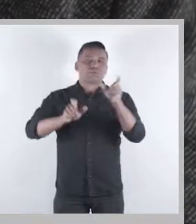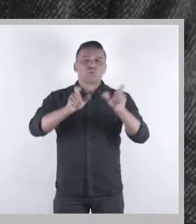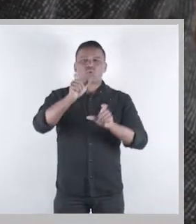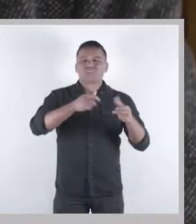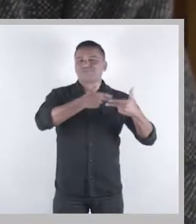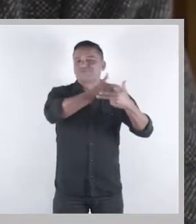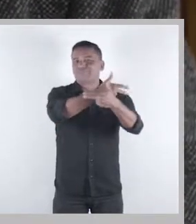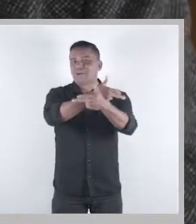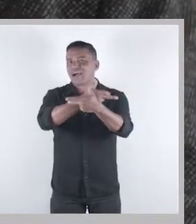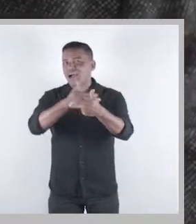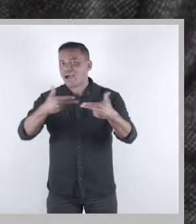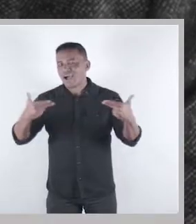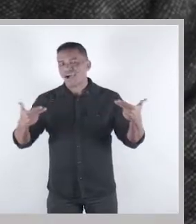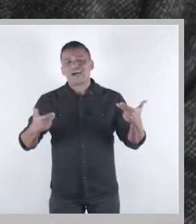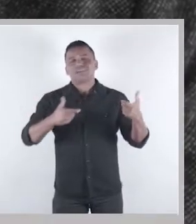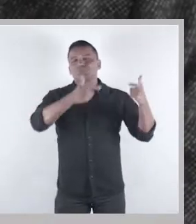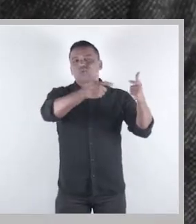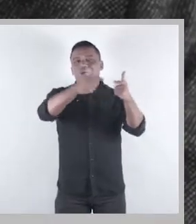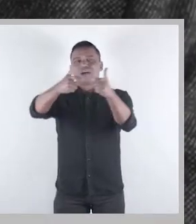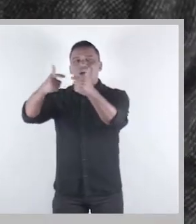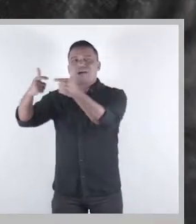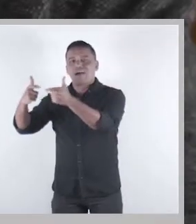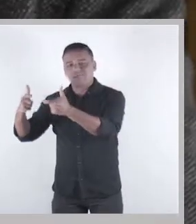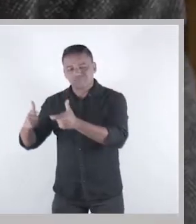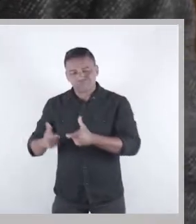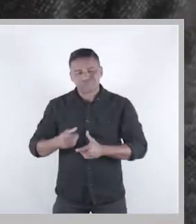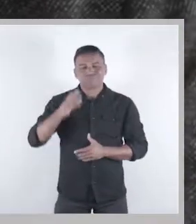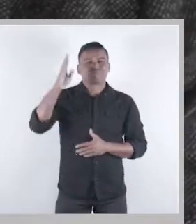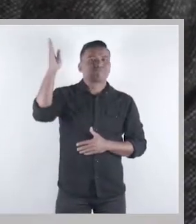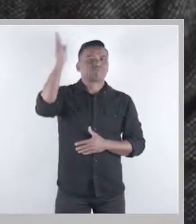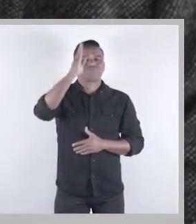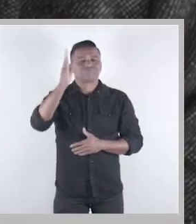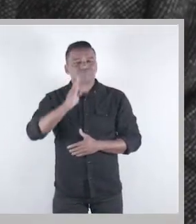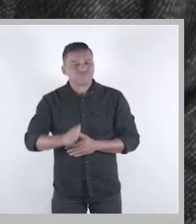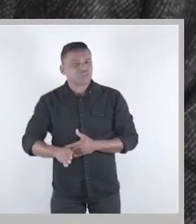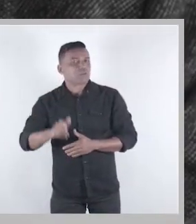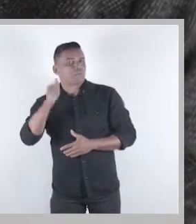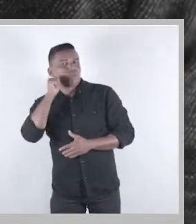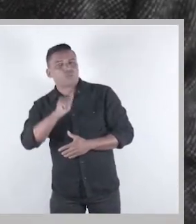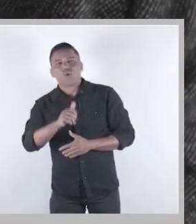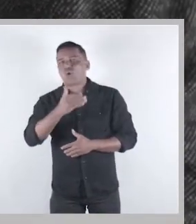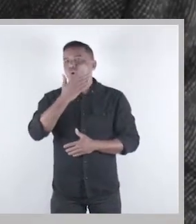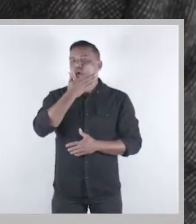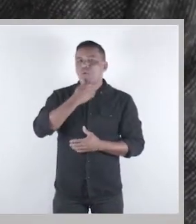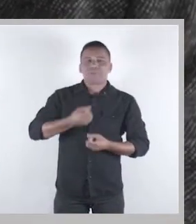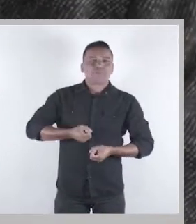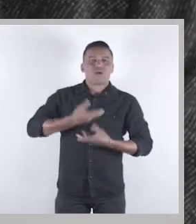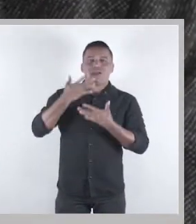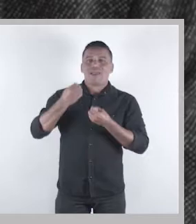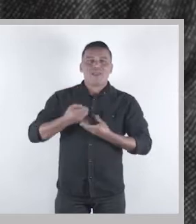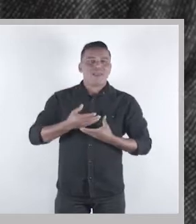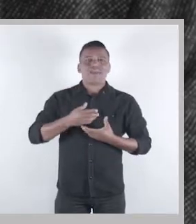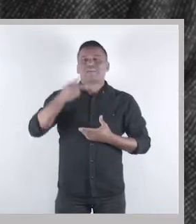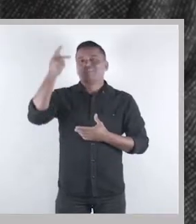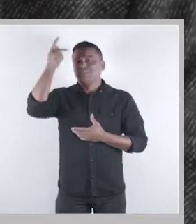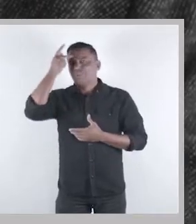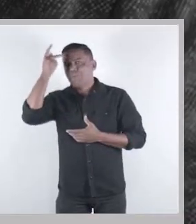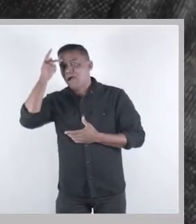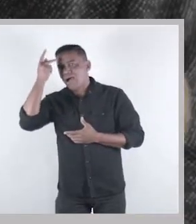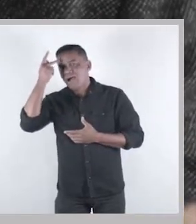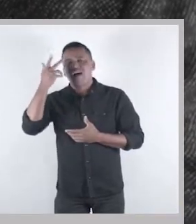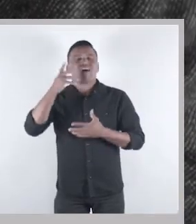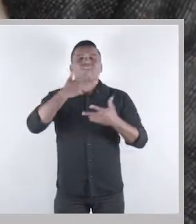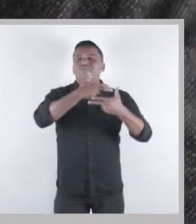a Angélica Freitas né de São Paulo Fabrício corsaletti também de São Paulo infantil em uma turma bem